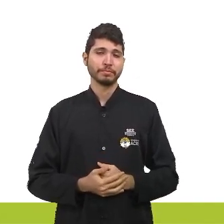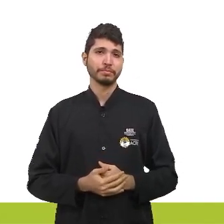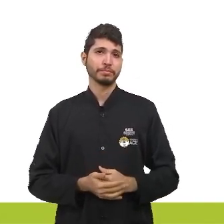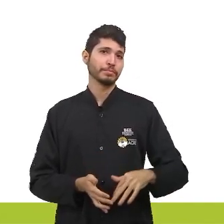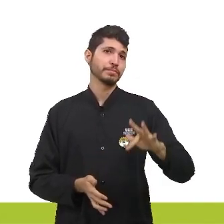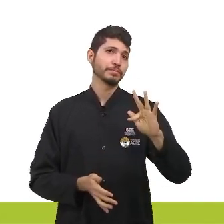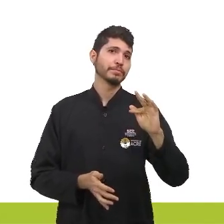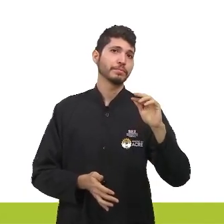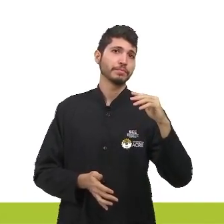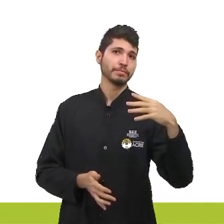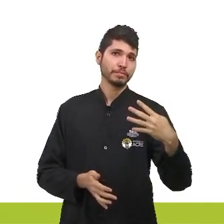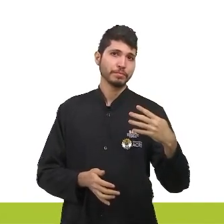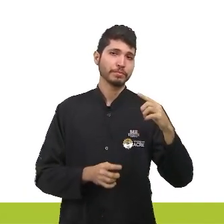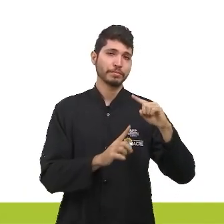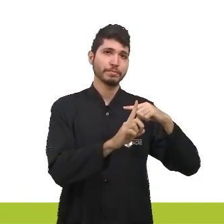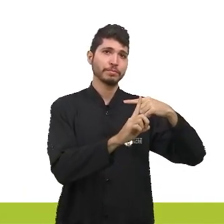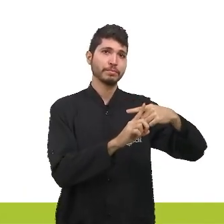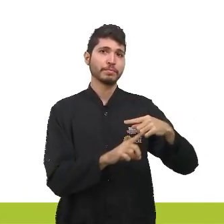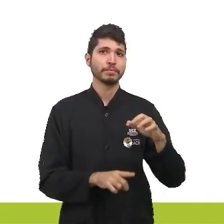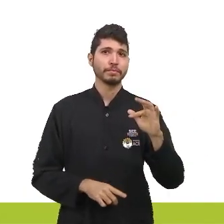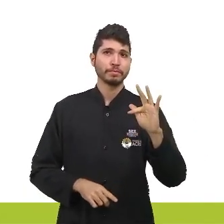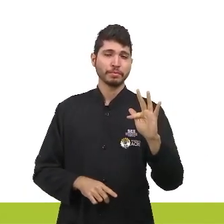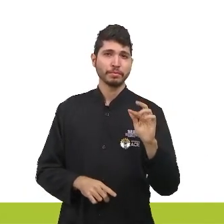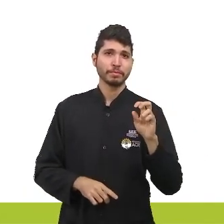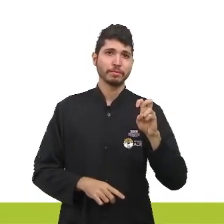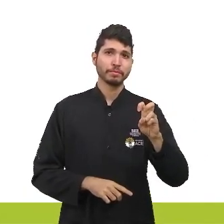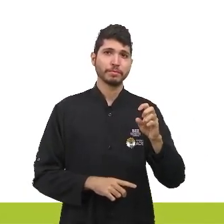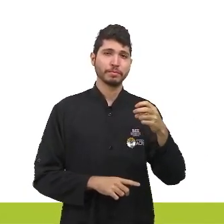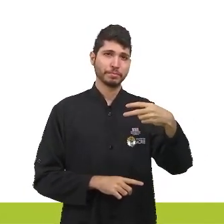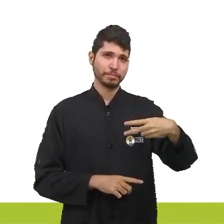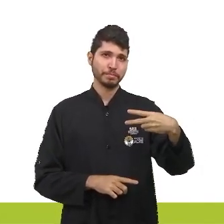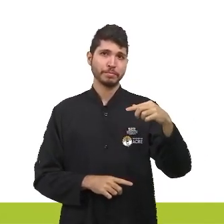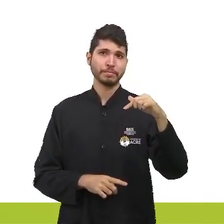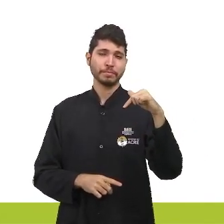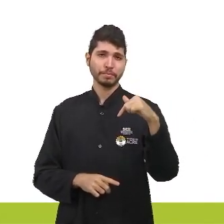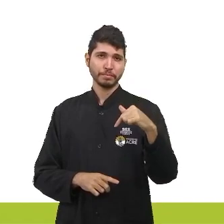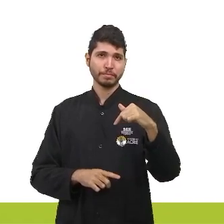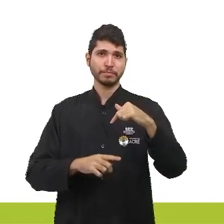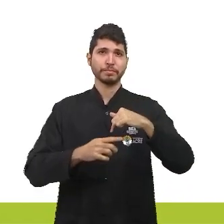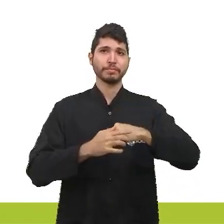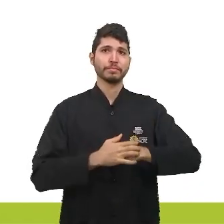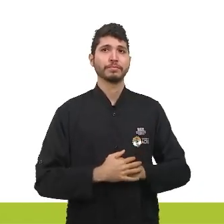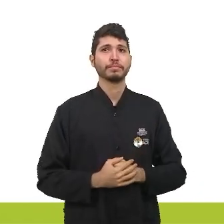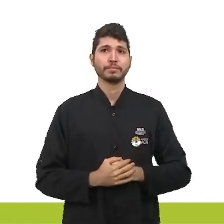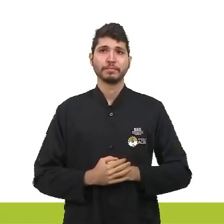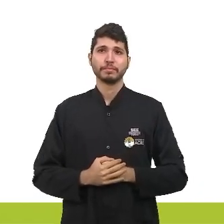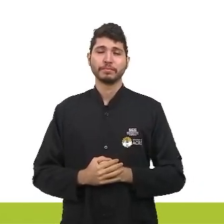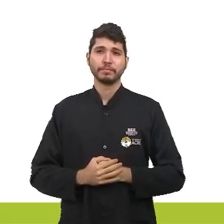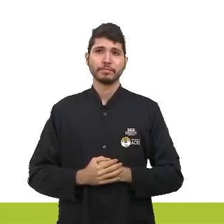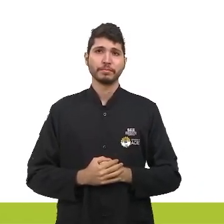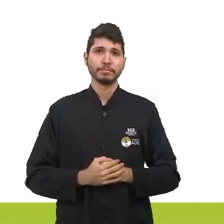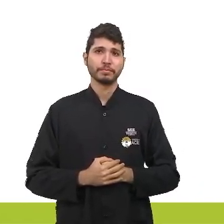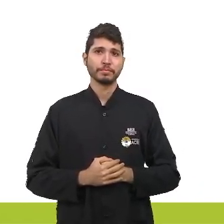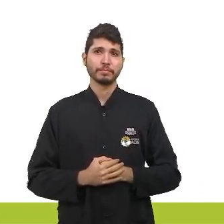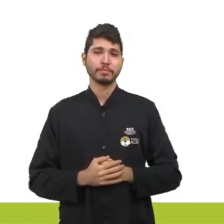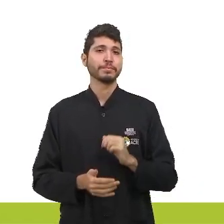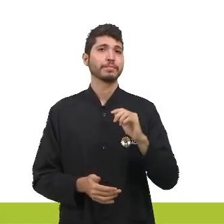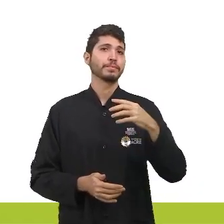F4 mais F5 igual a 7. E vou colocar aqui